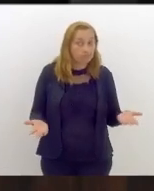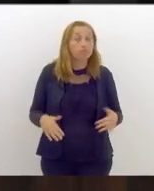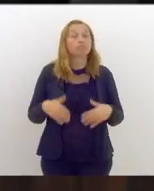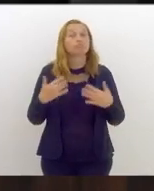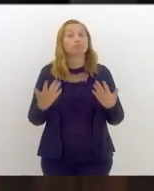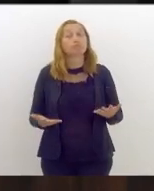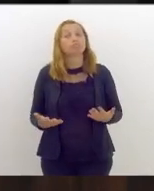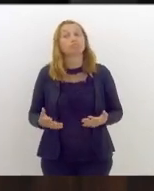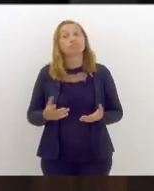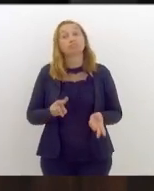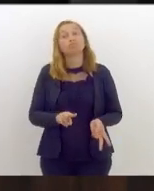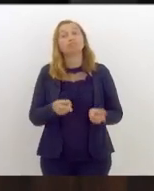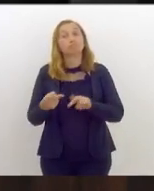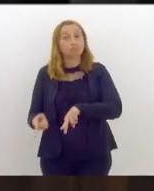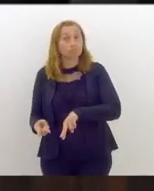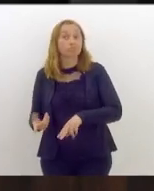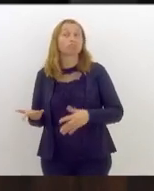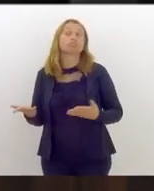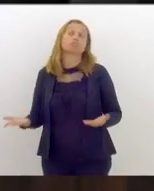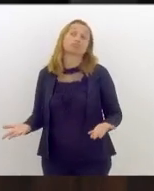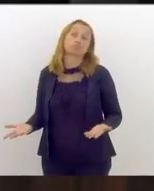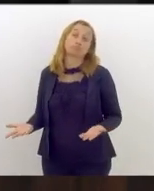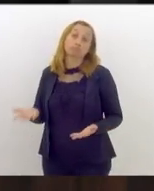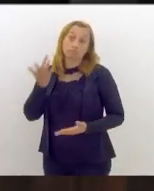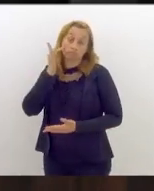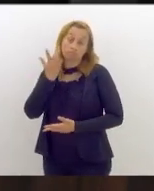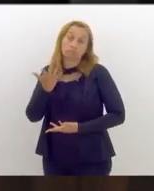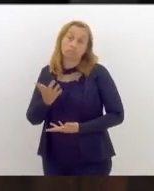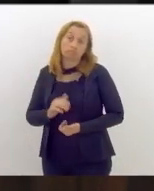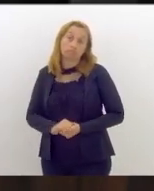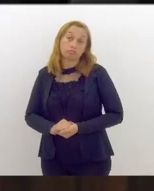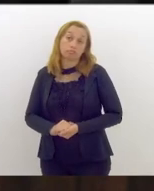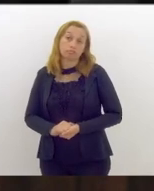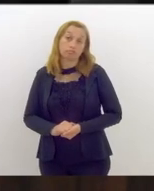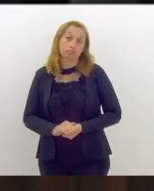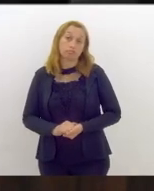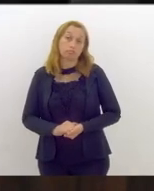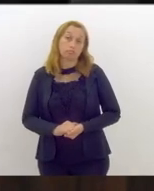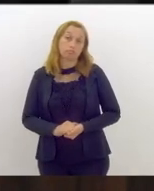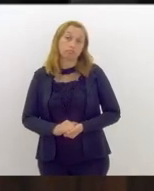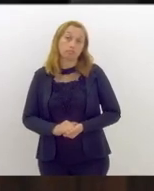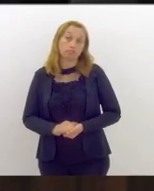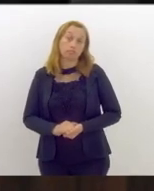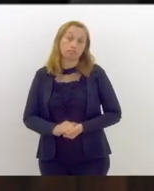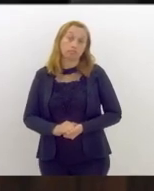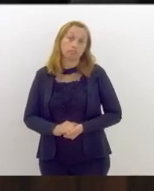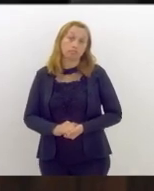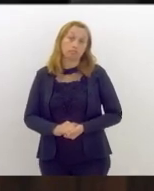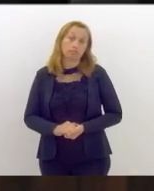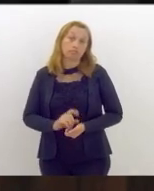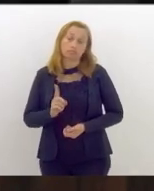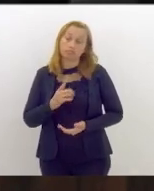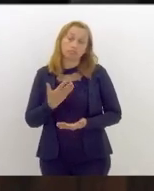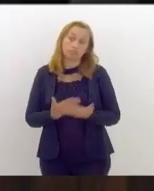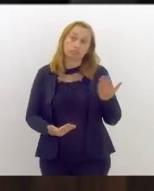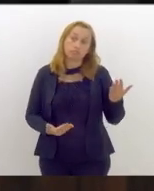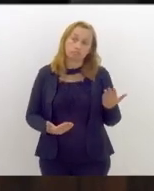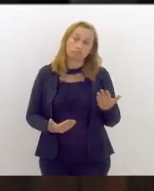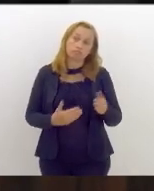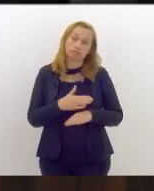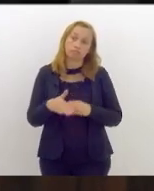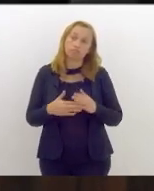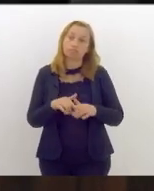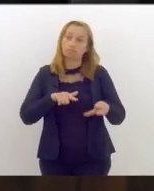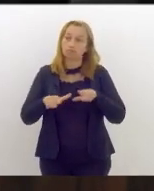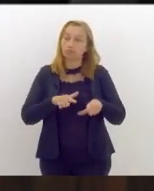então tô aqui dando um encaminhamento eu acho que é que é sensato aqui não é para perder o trabalho todo